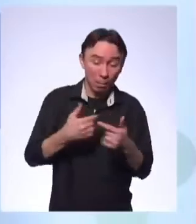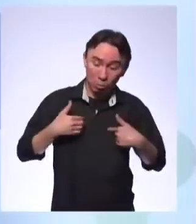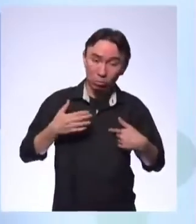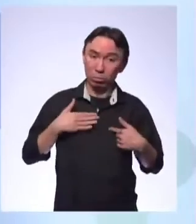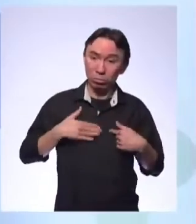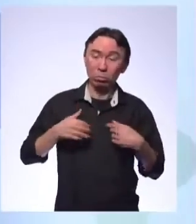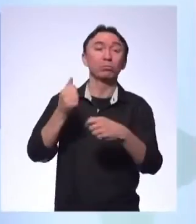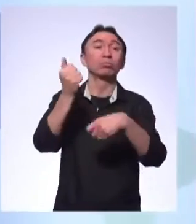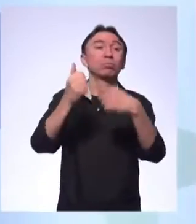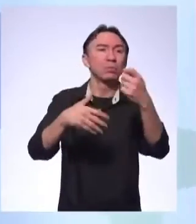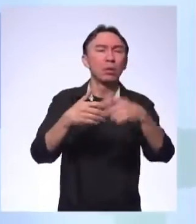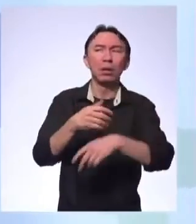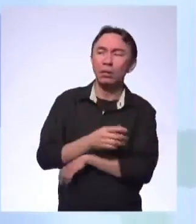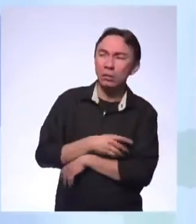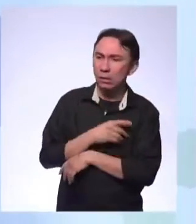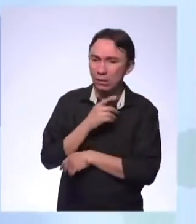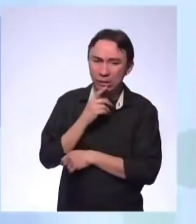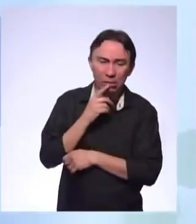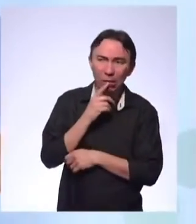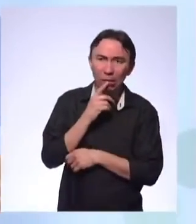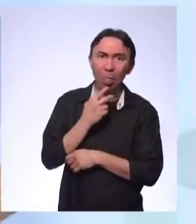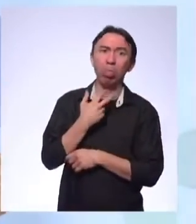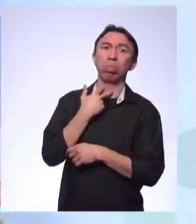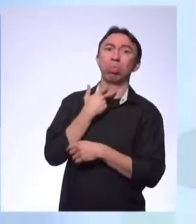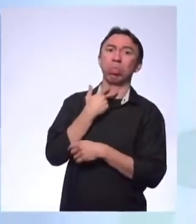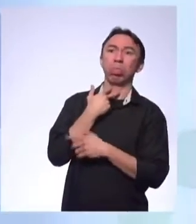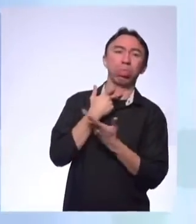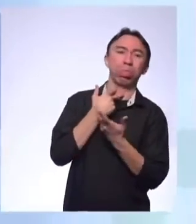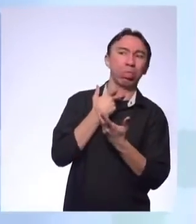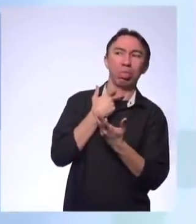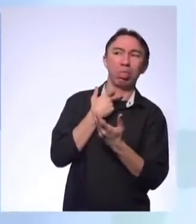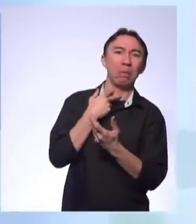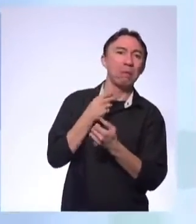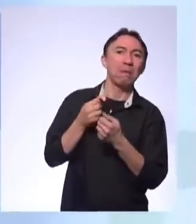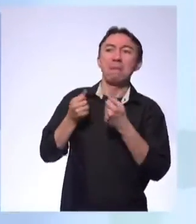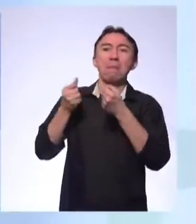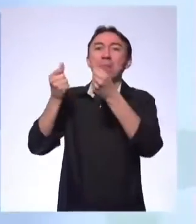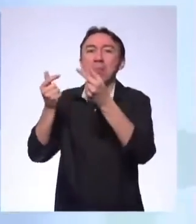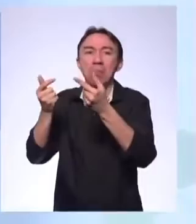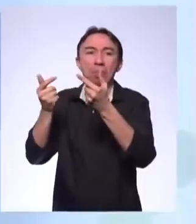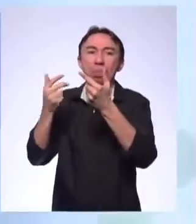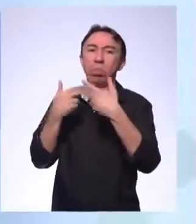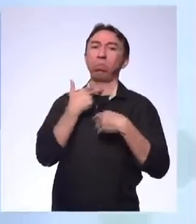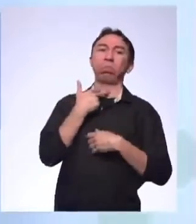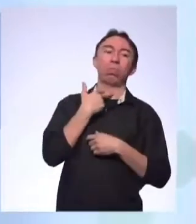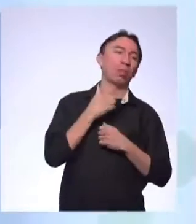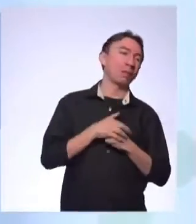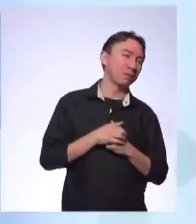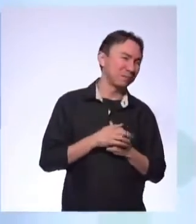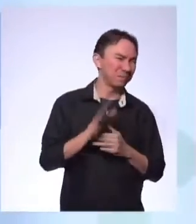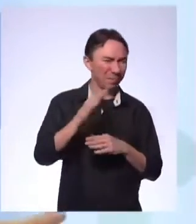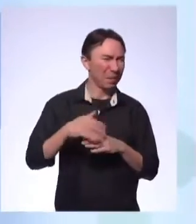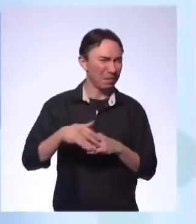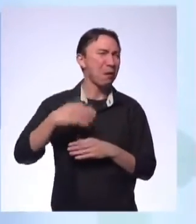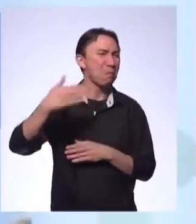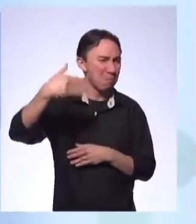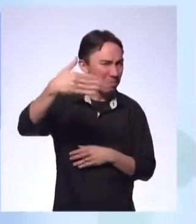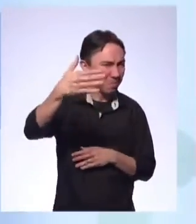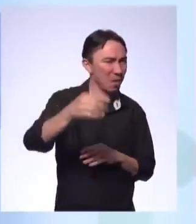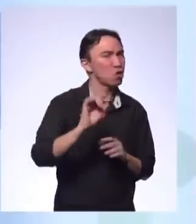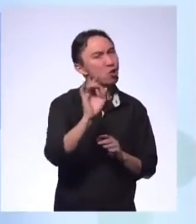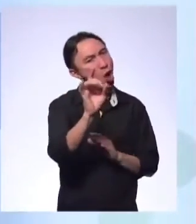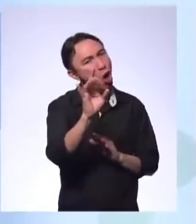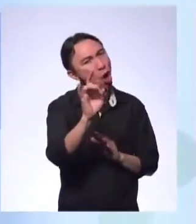consequência né a pessoa ficar é mais difícil de refutar mas como a gente vai trabalhar muito mais para frente eu só tô